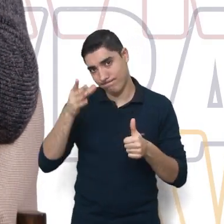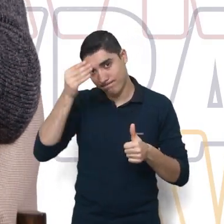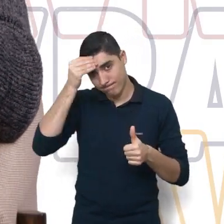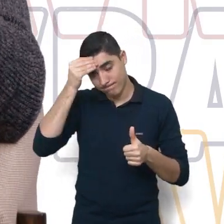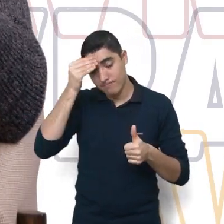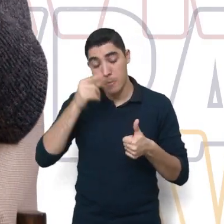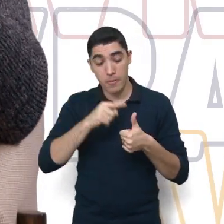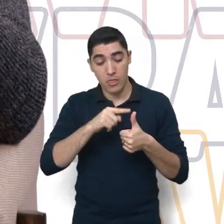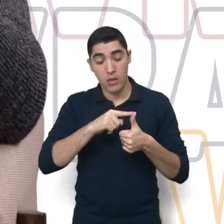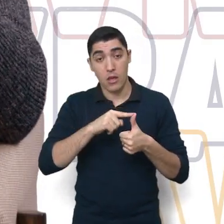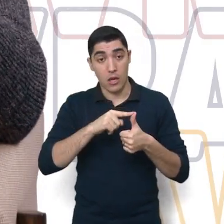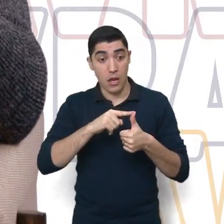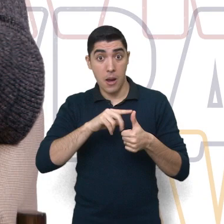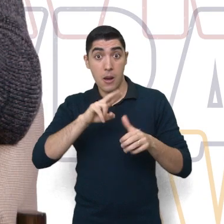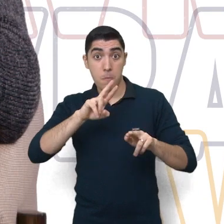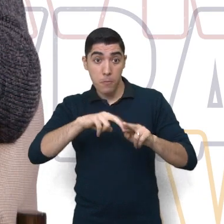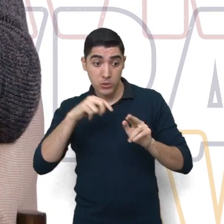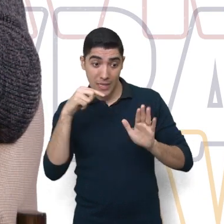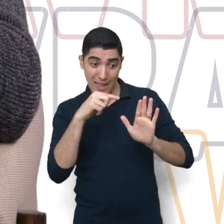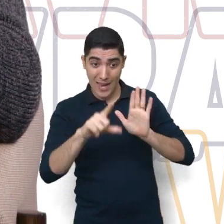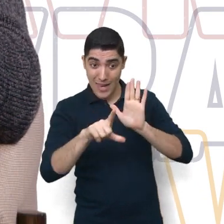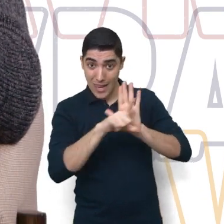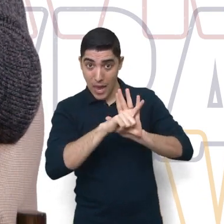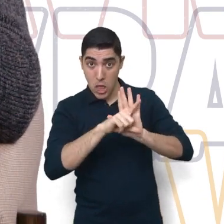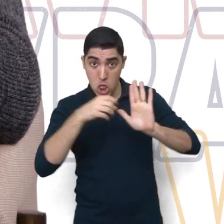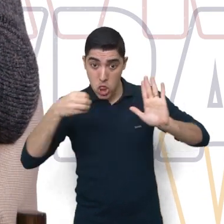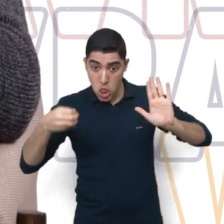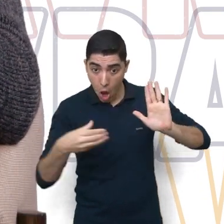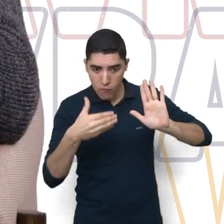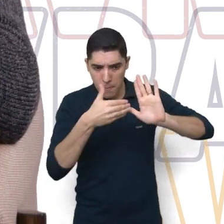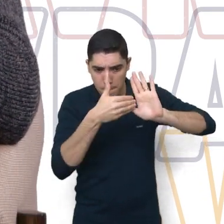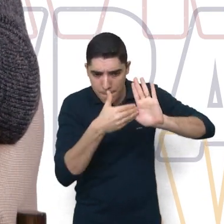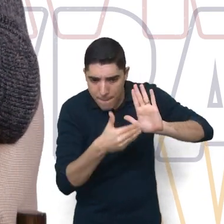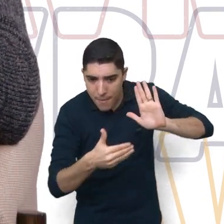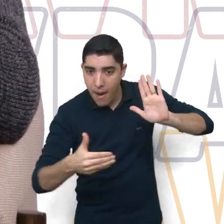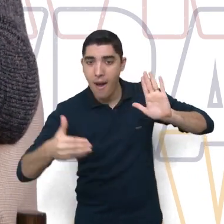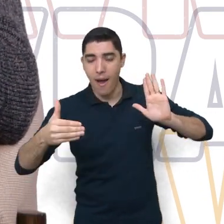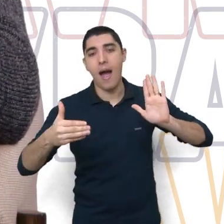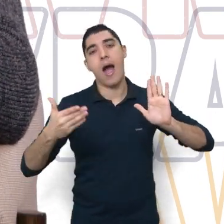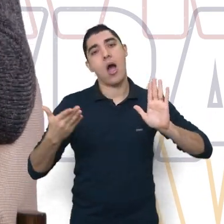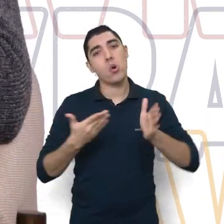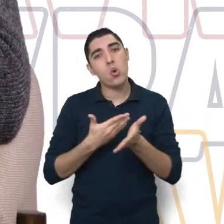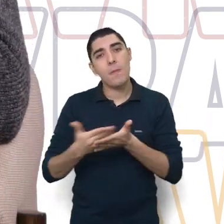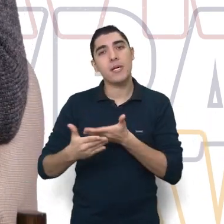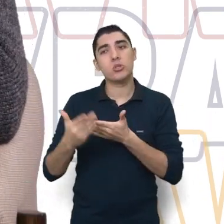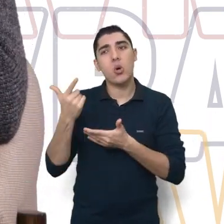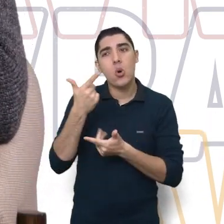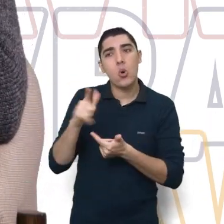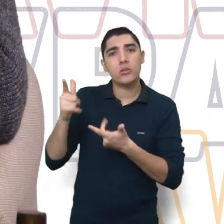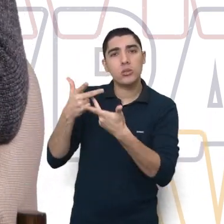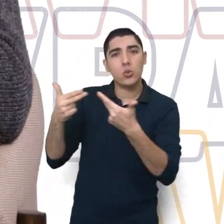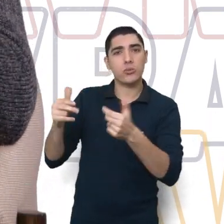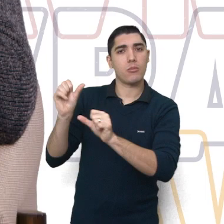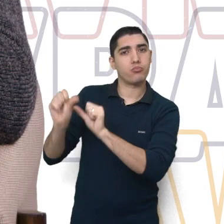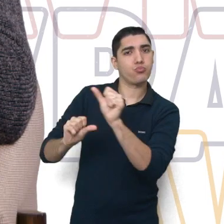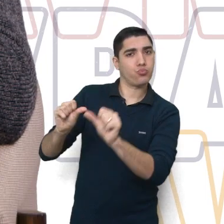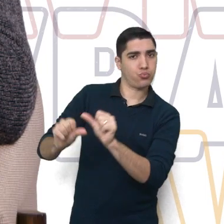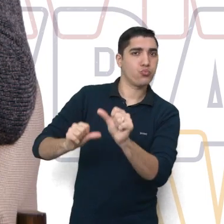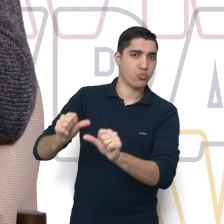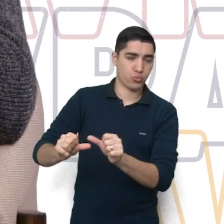dessa política ela vai preconizar algumas questões mas veja